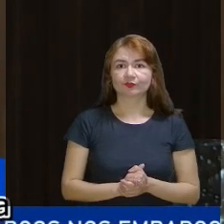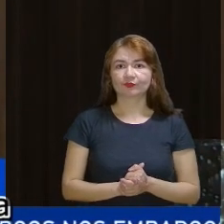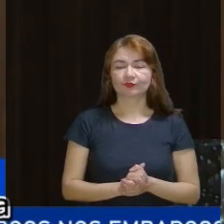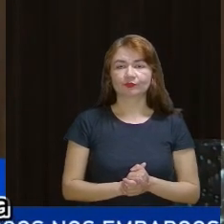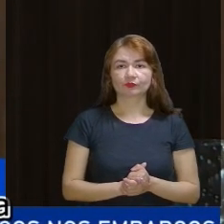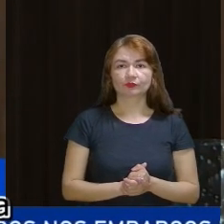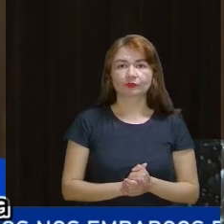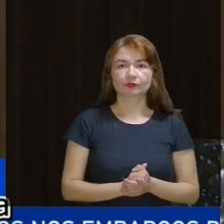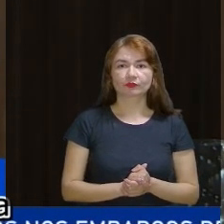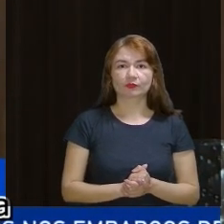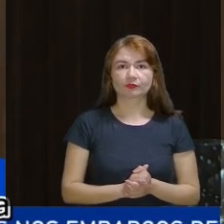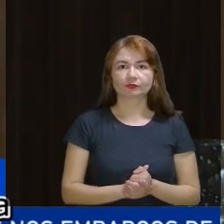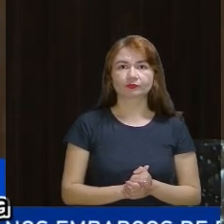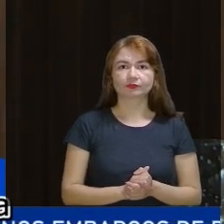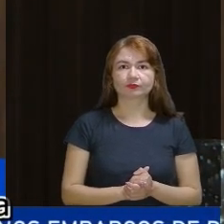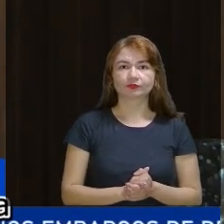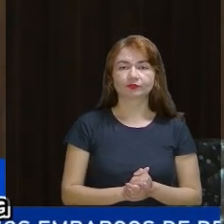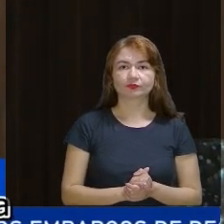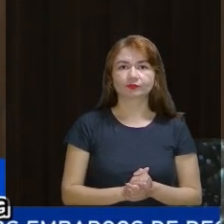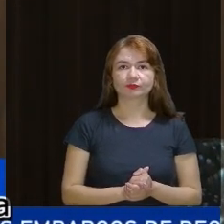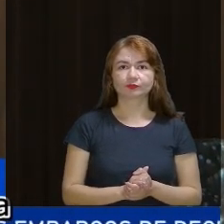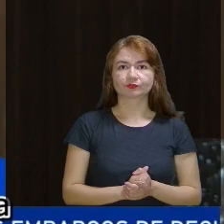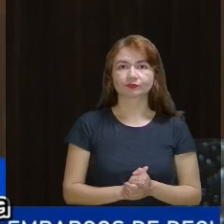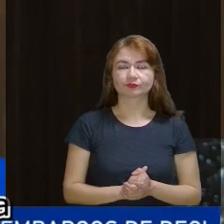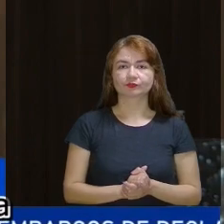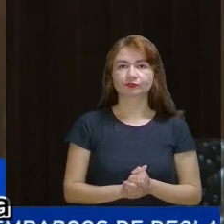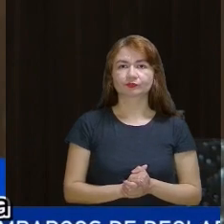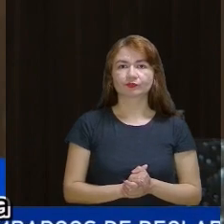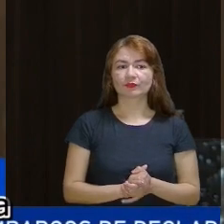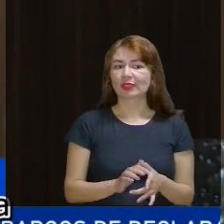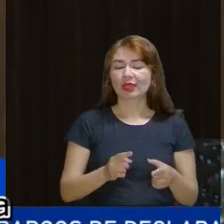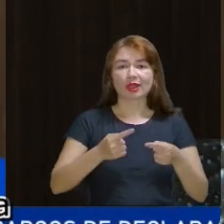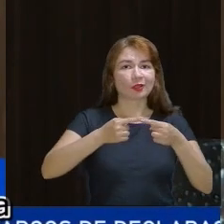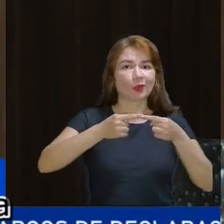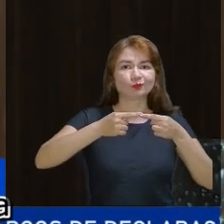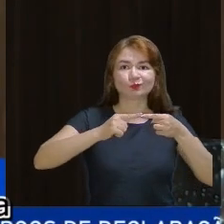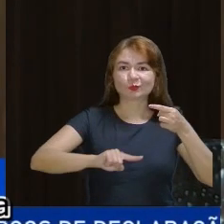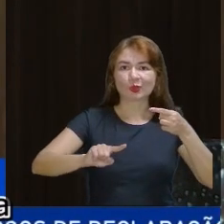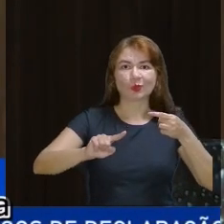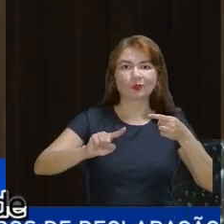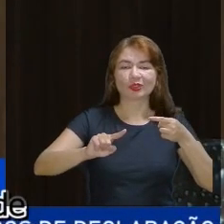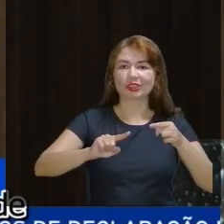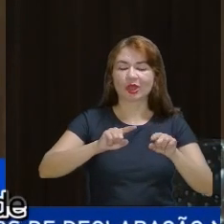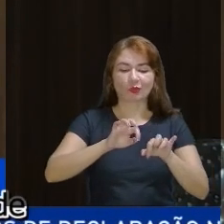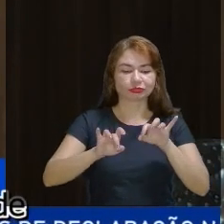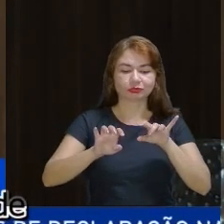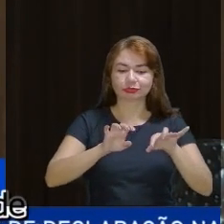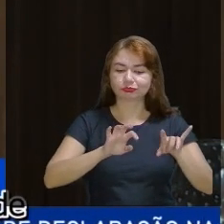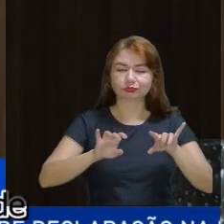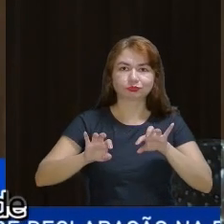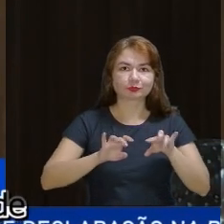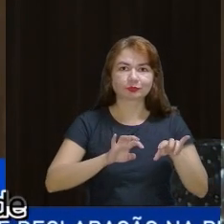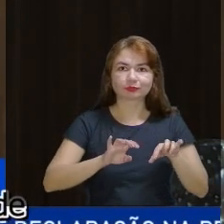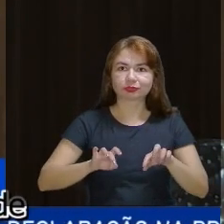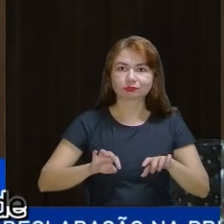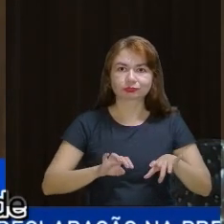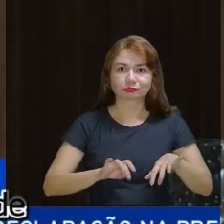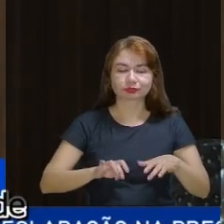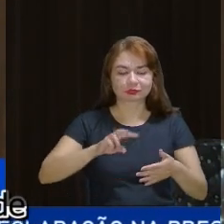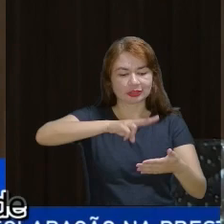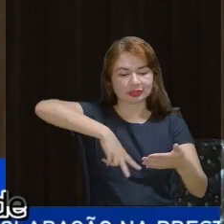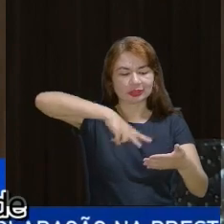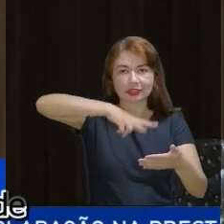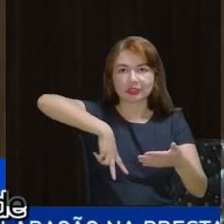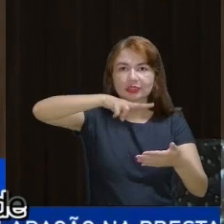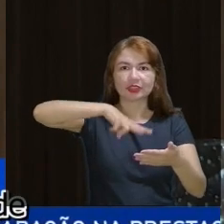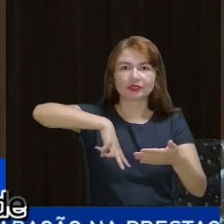alegação que foi escrita no editor de texto, ela é cabível, porque não há dúvida, a mera leitura, não